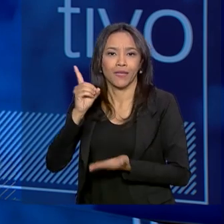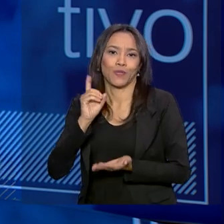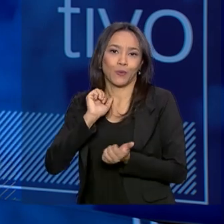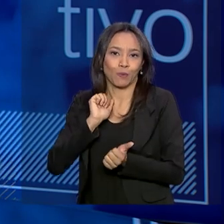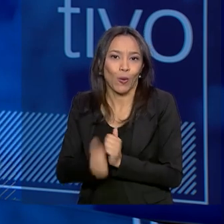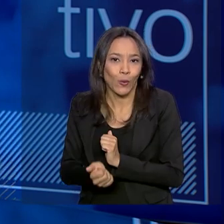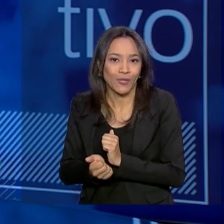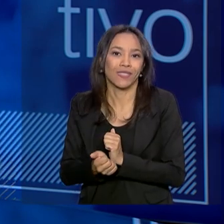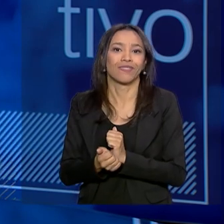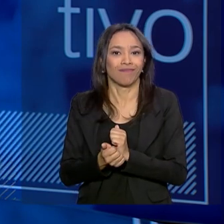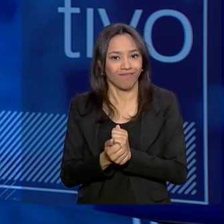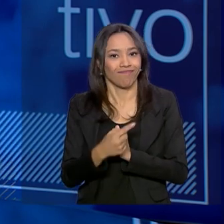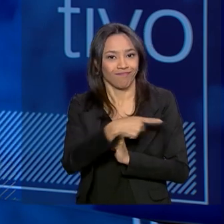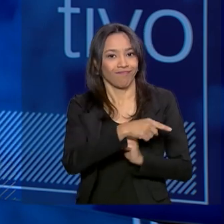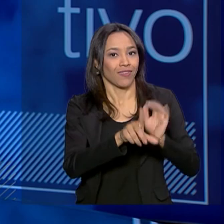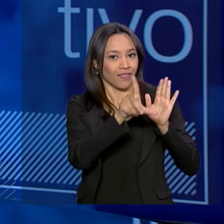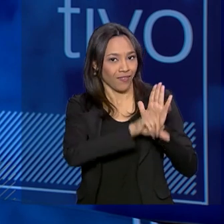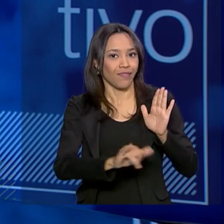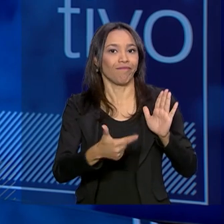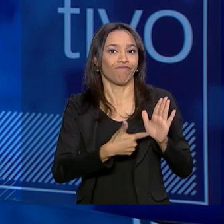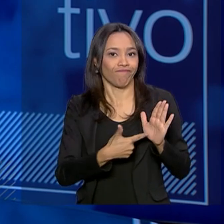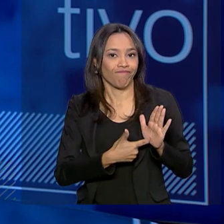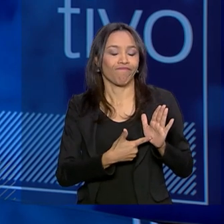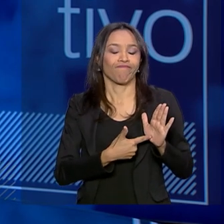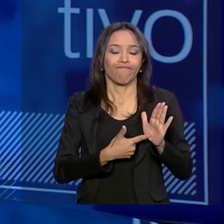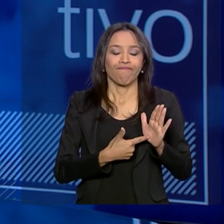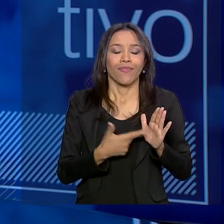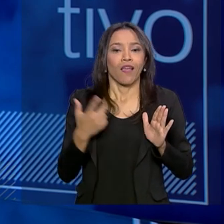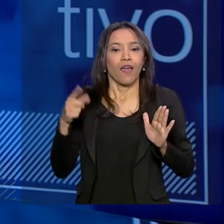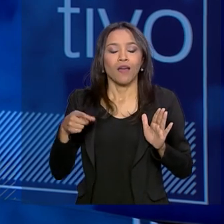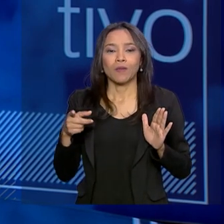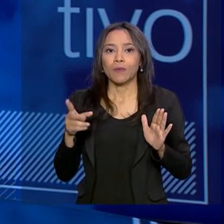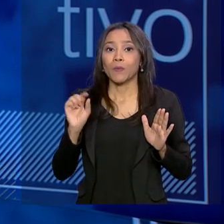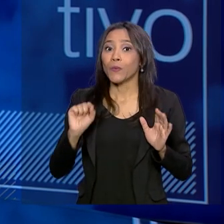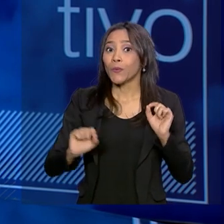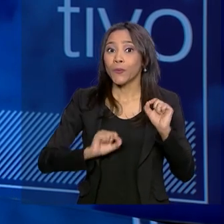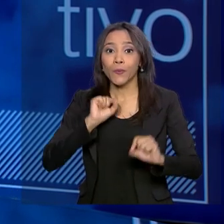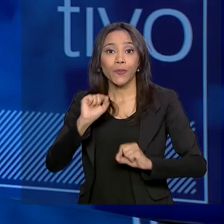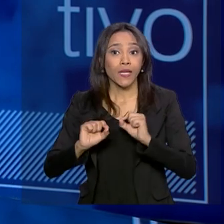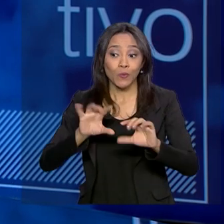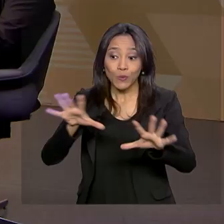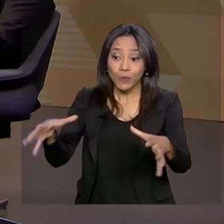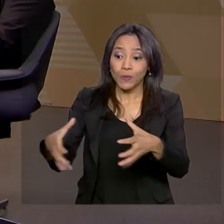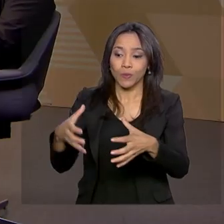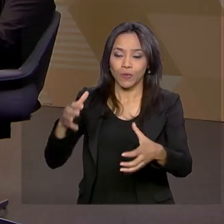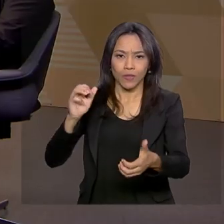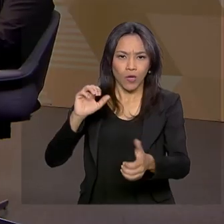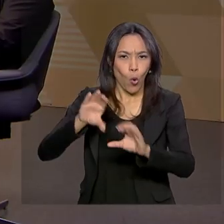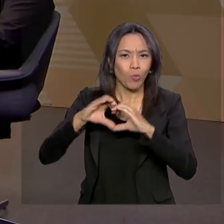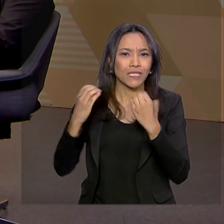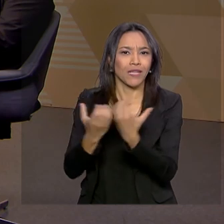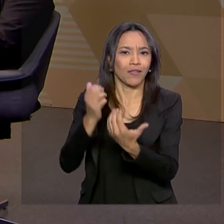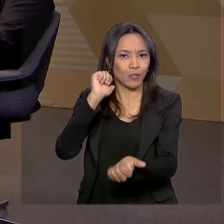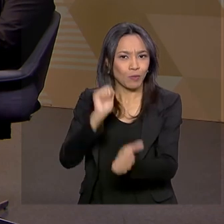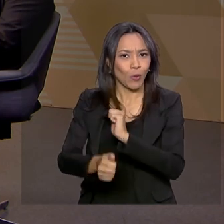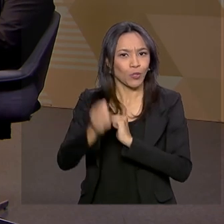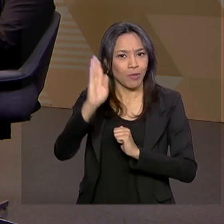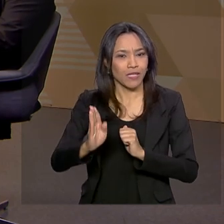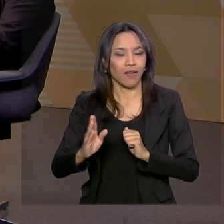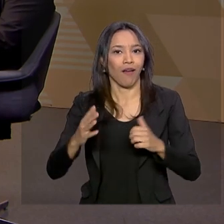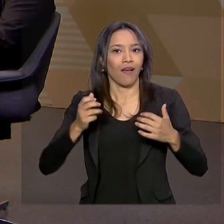É uma expectativa muito grande da comunidade esportiva brasileira. Ela